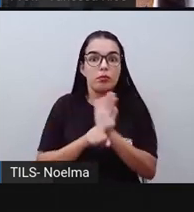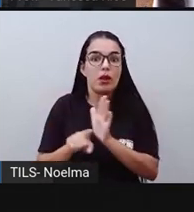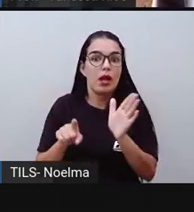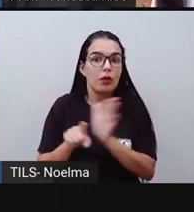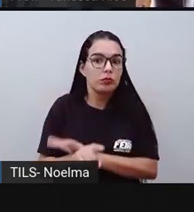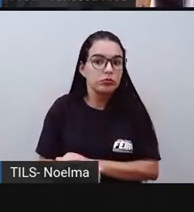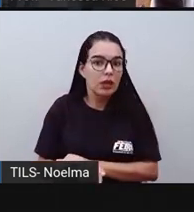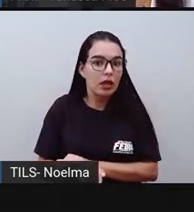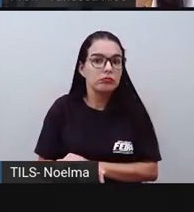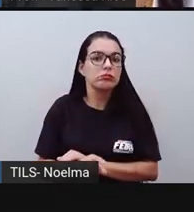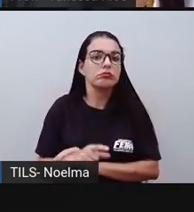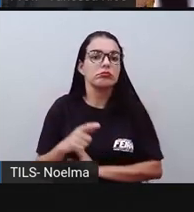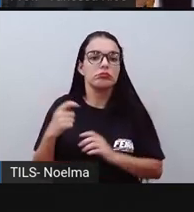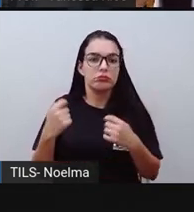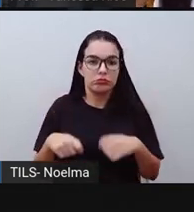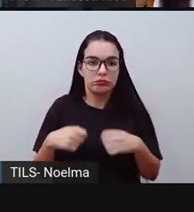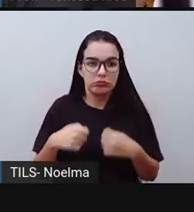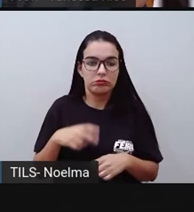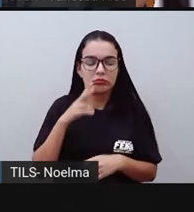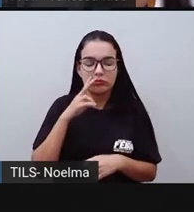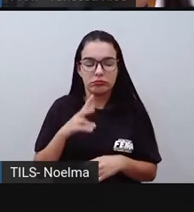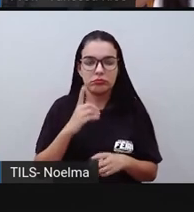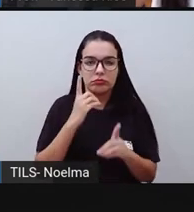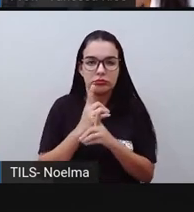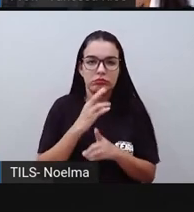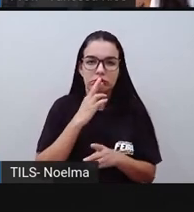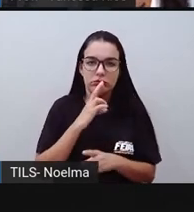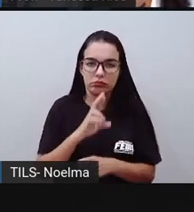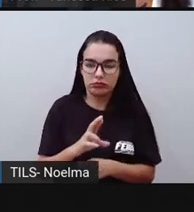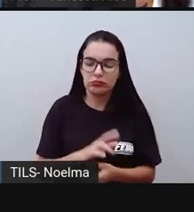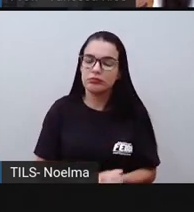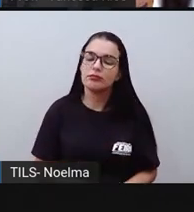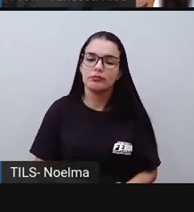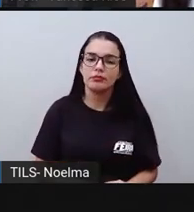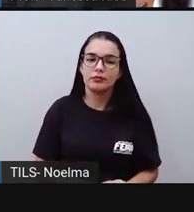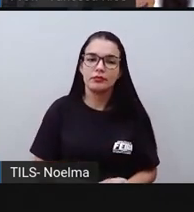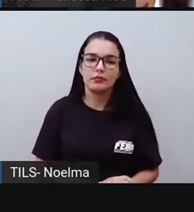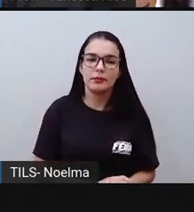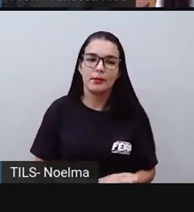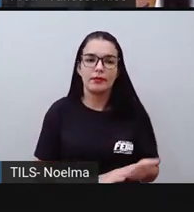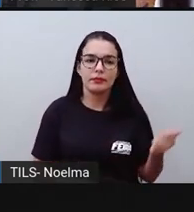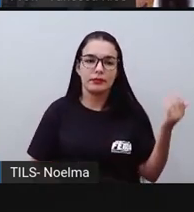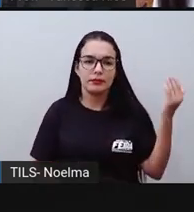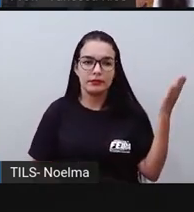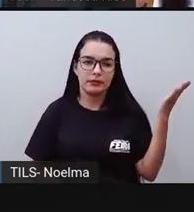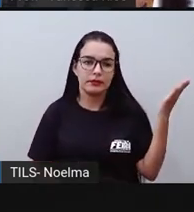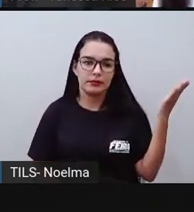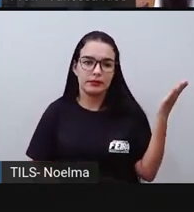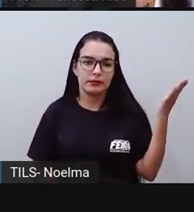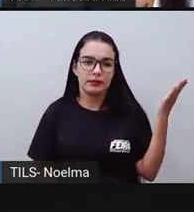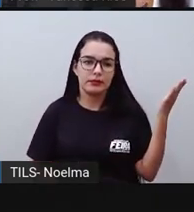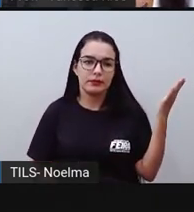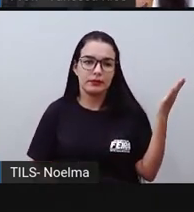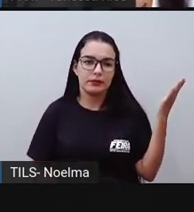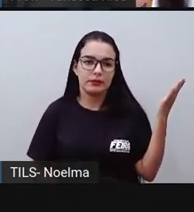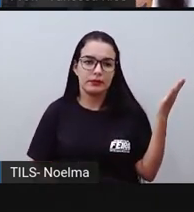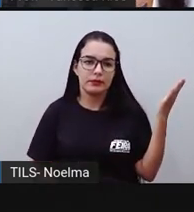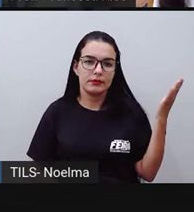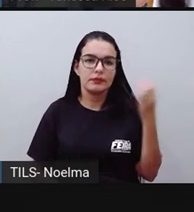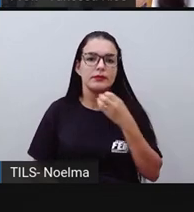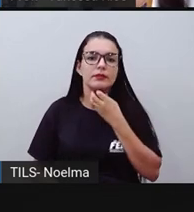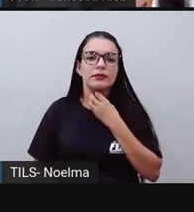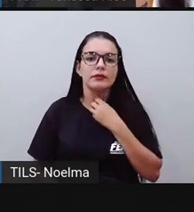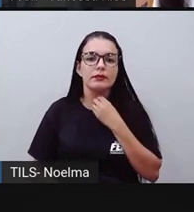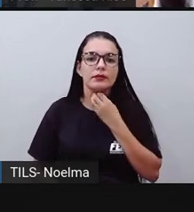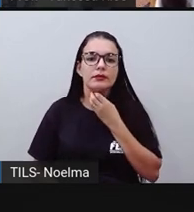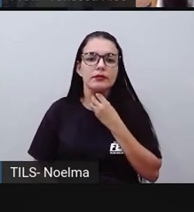é necessária para encontrarmos o resultado. E aí a Pro volta à ilustração anterior com as 6 balinhas.